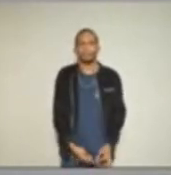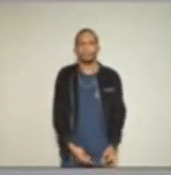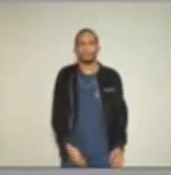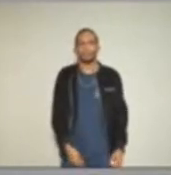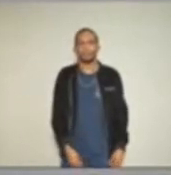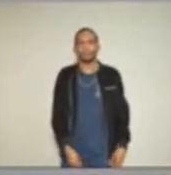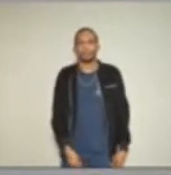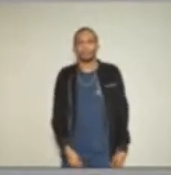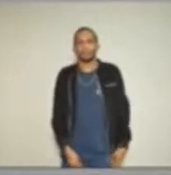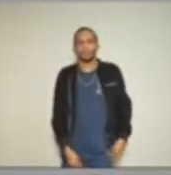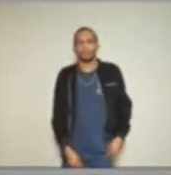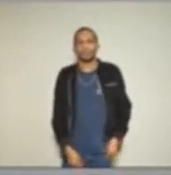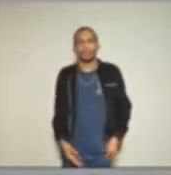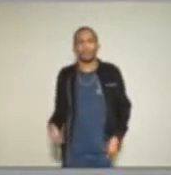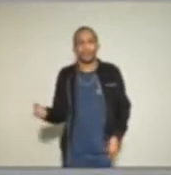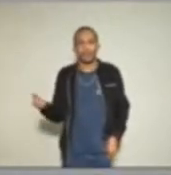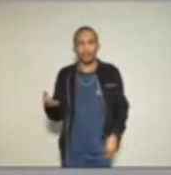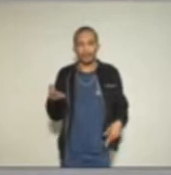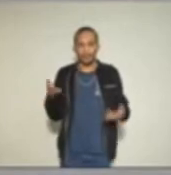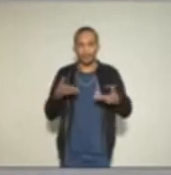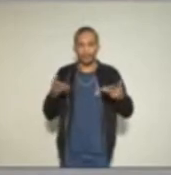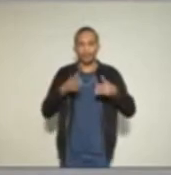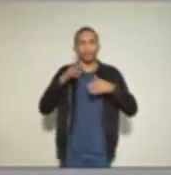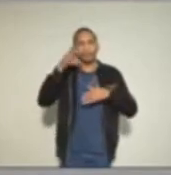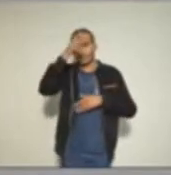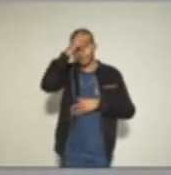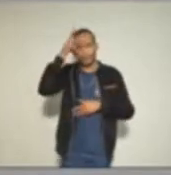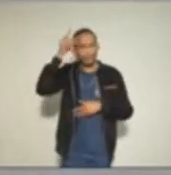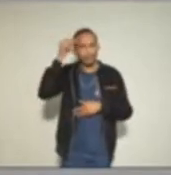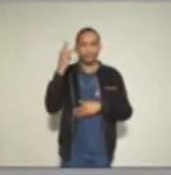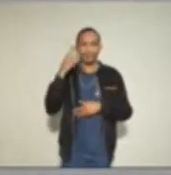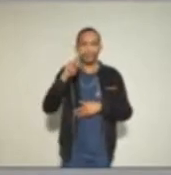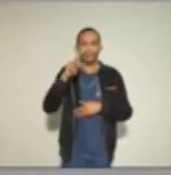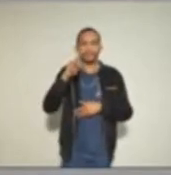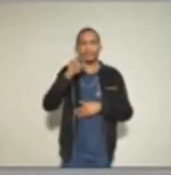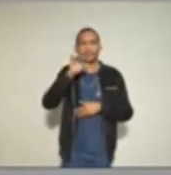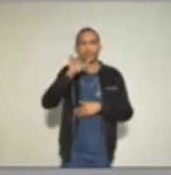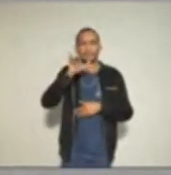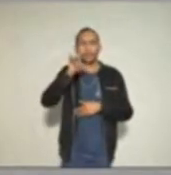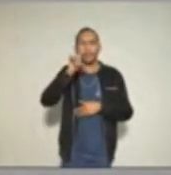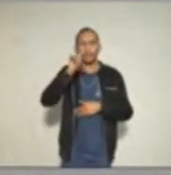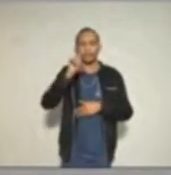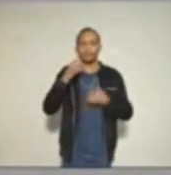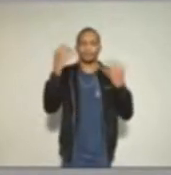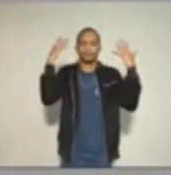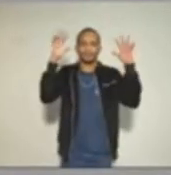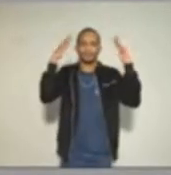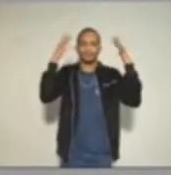nossa mesa o prefeito da cidade de São Paulo, Ricardo Nunes.